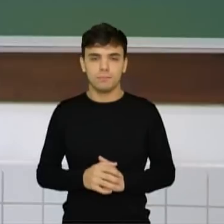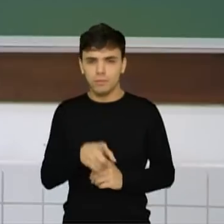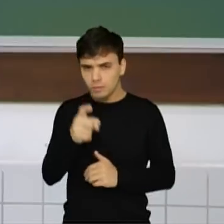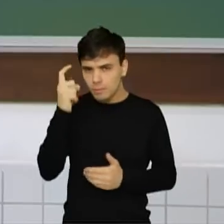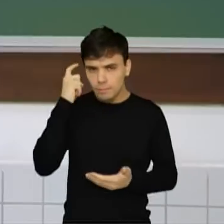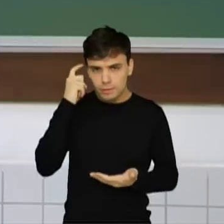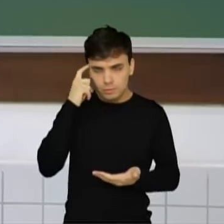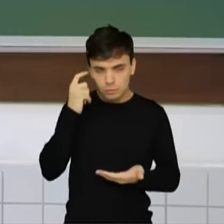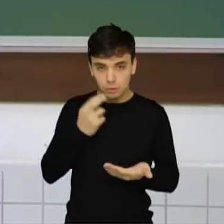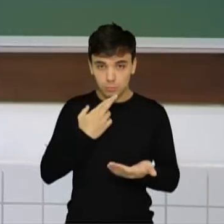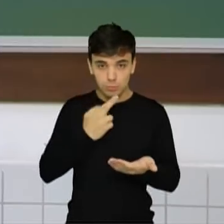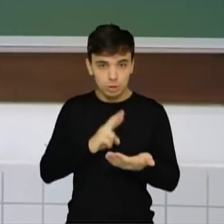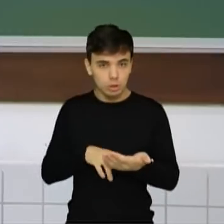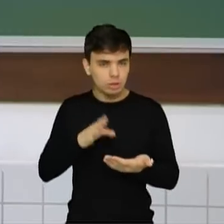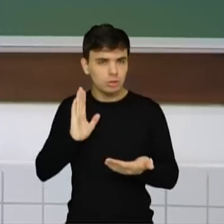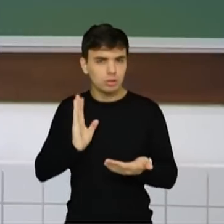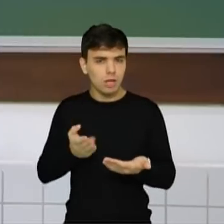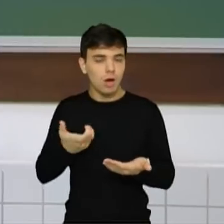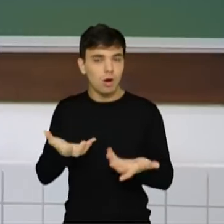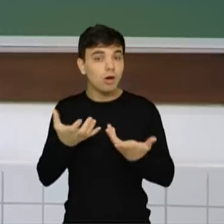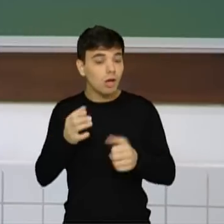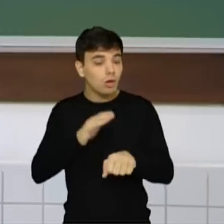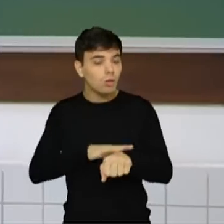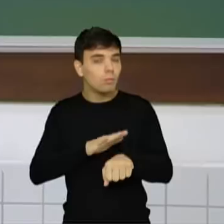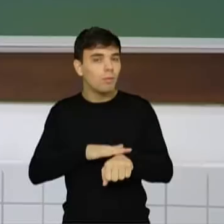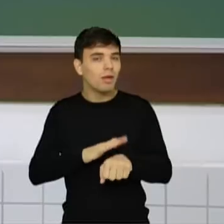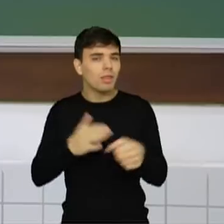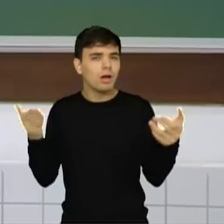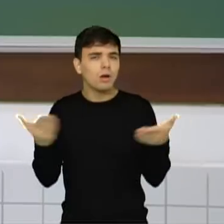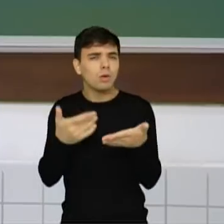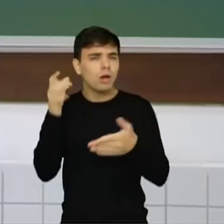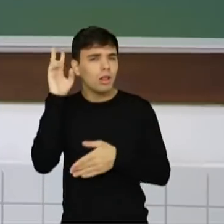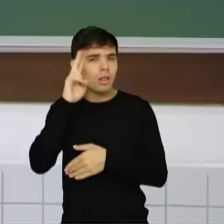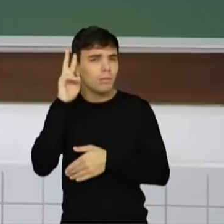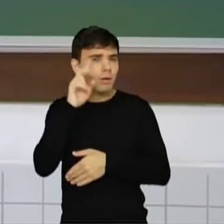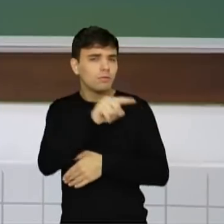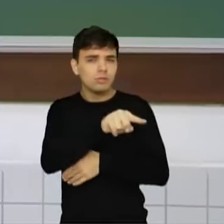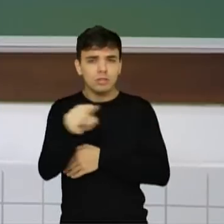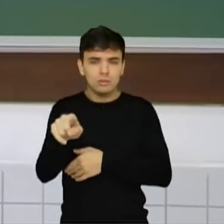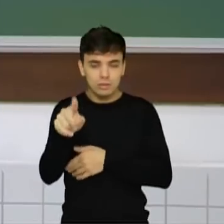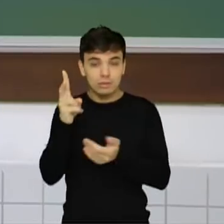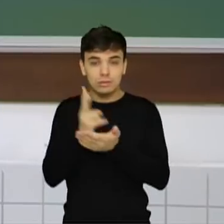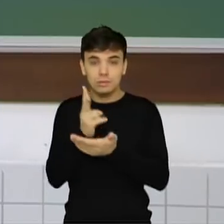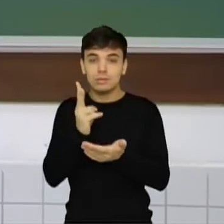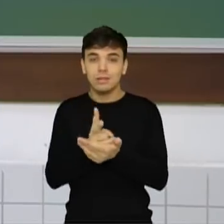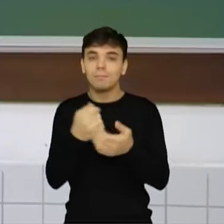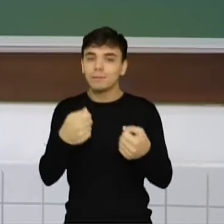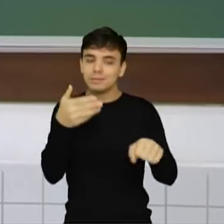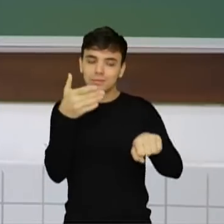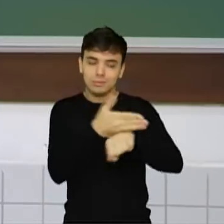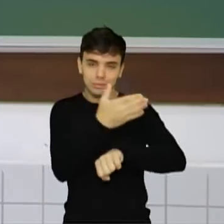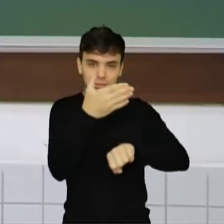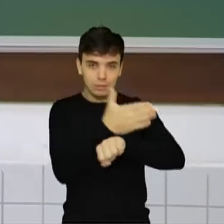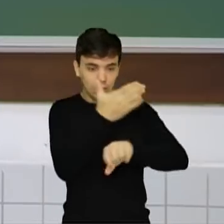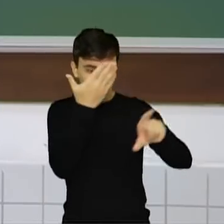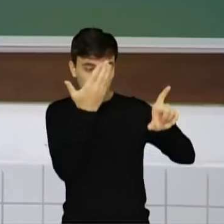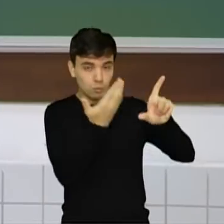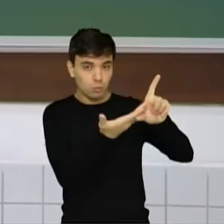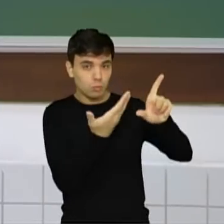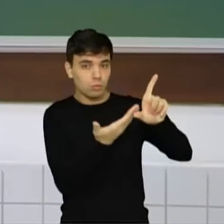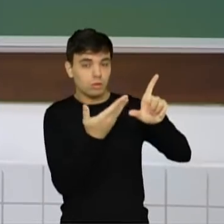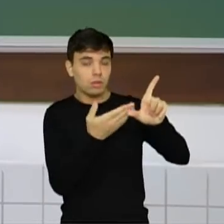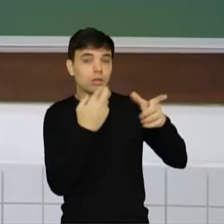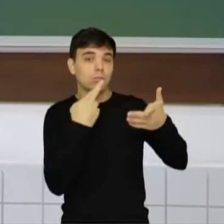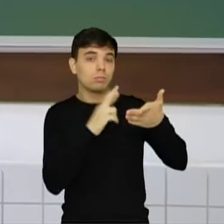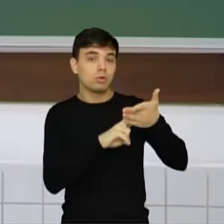Pensaram? Responderam? Quero usar esse momento especial para vocês, para lembrar ter sempre vocês de acessarem seu Google Class, responder à